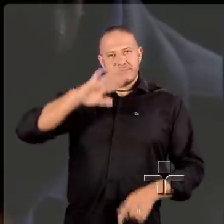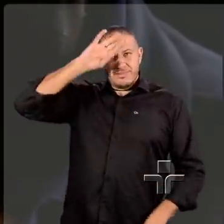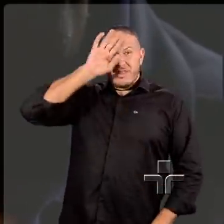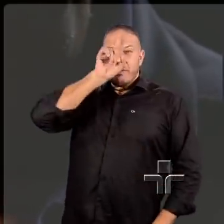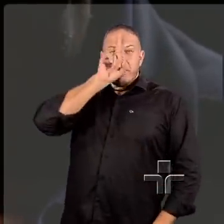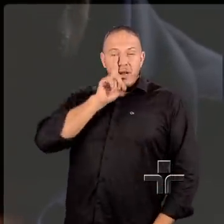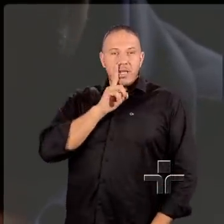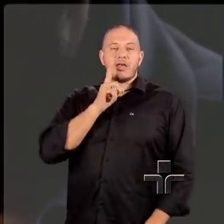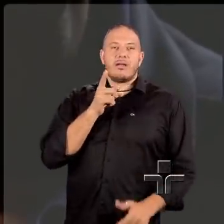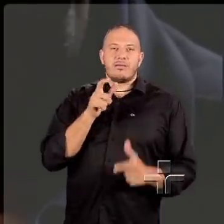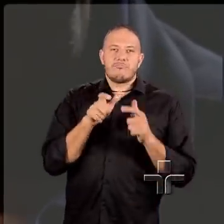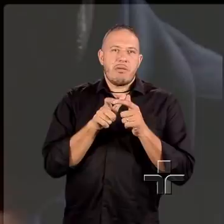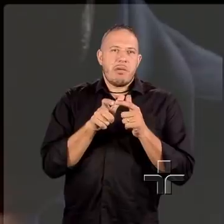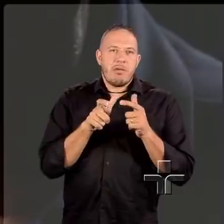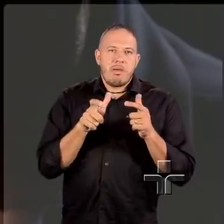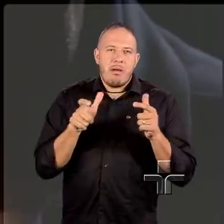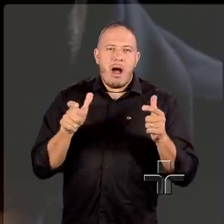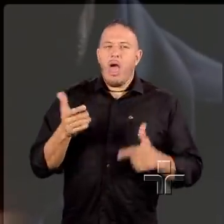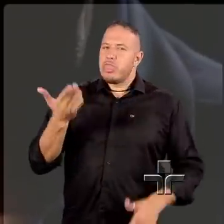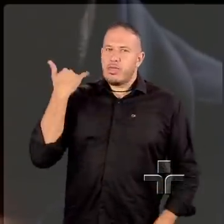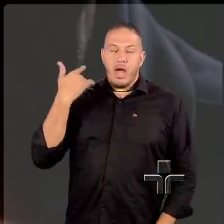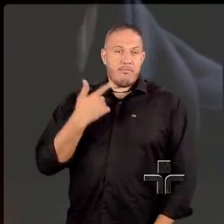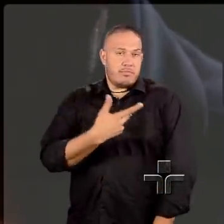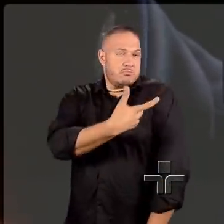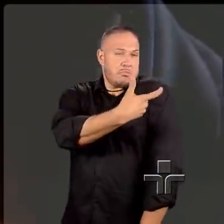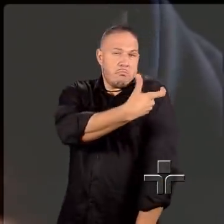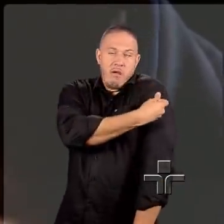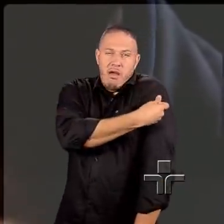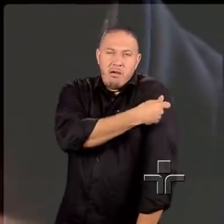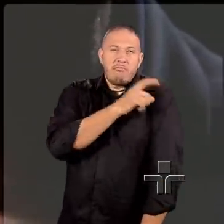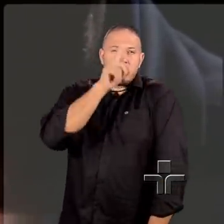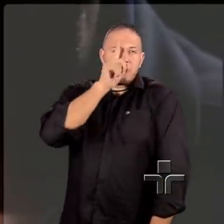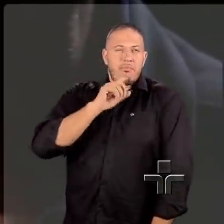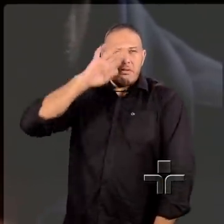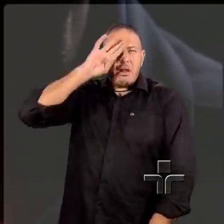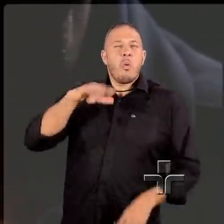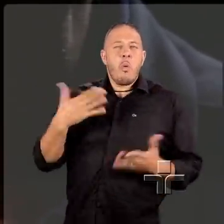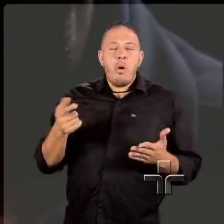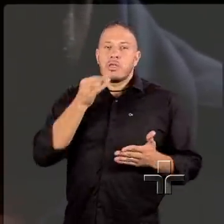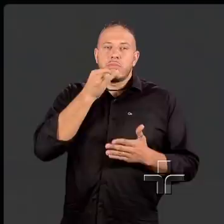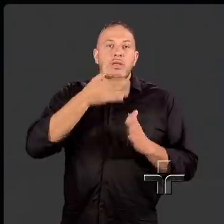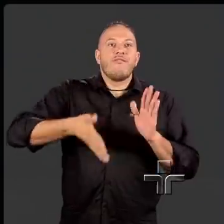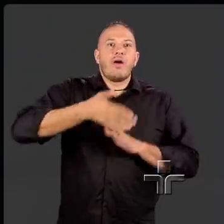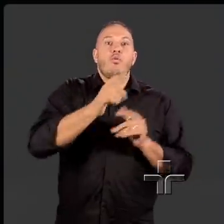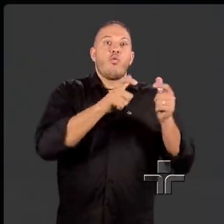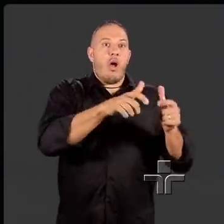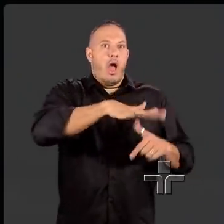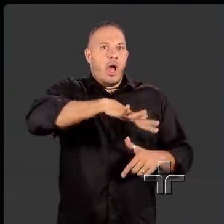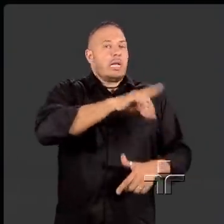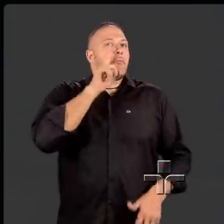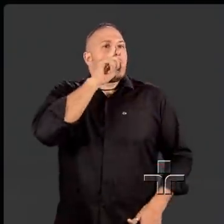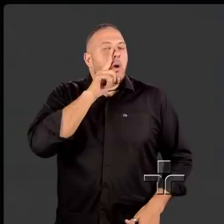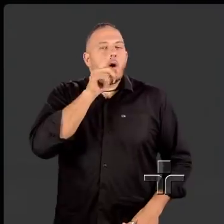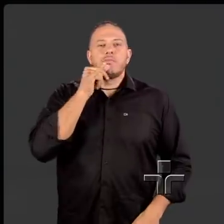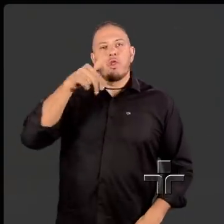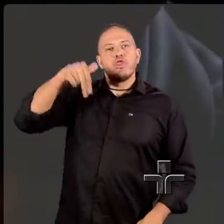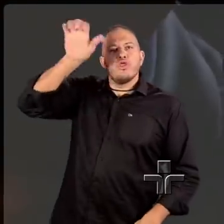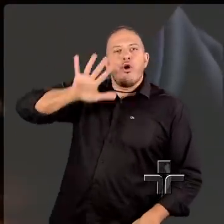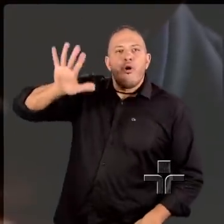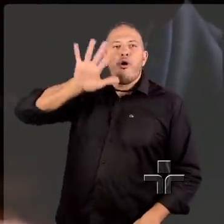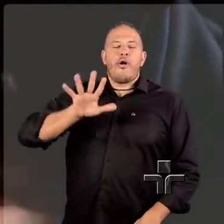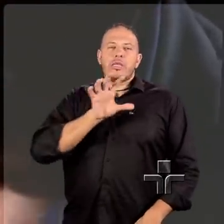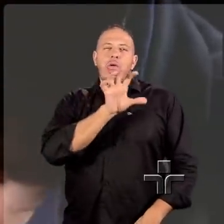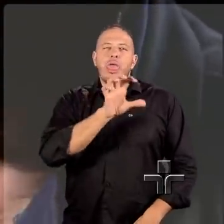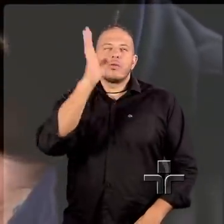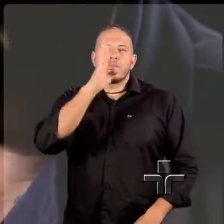as suas fronteiras. Antigamente você tomava vacina de febre amarela quando você ia para uma zona endêmica, na região norte, no